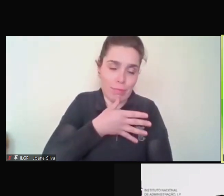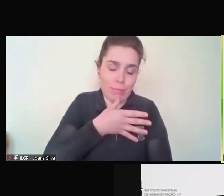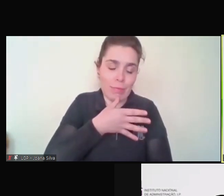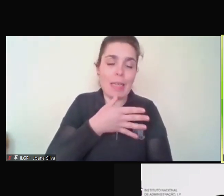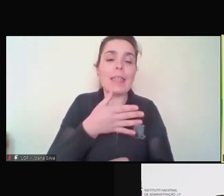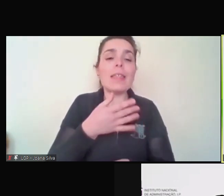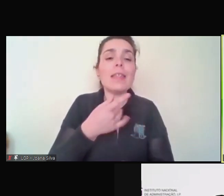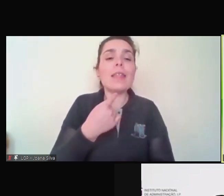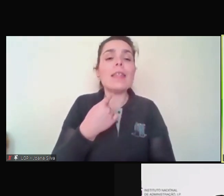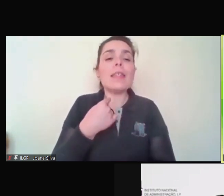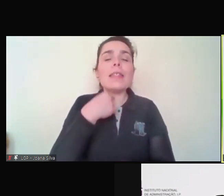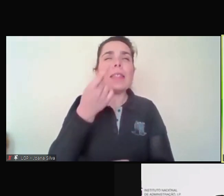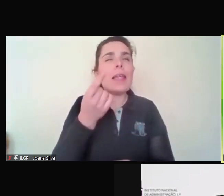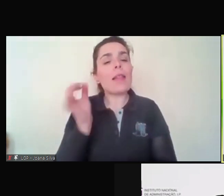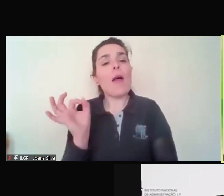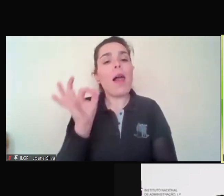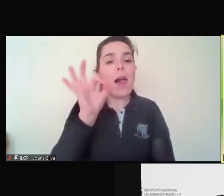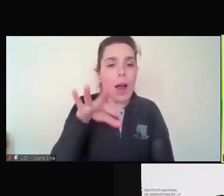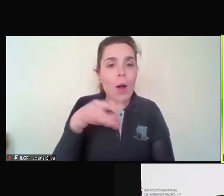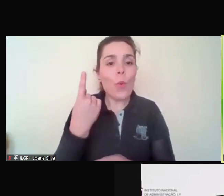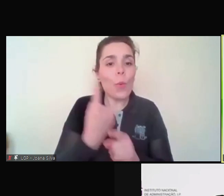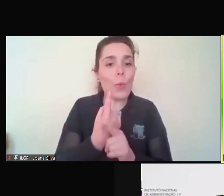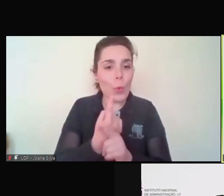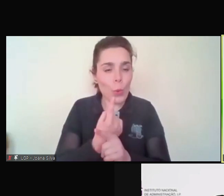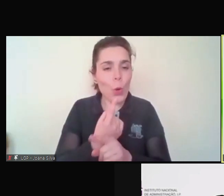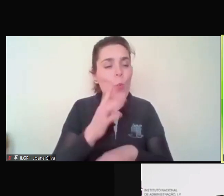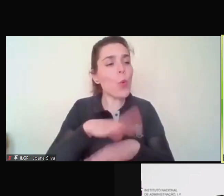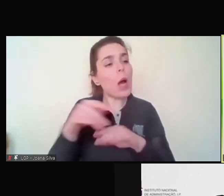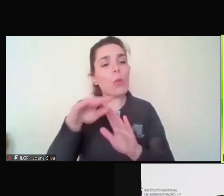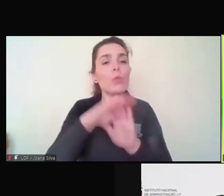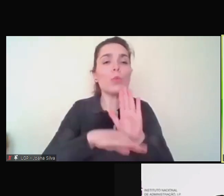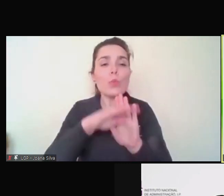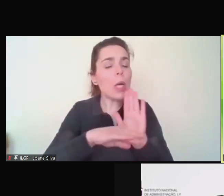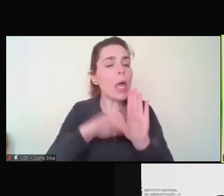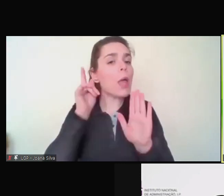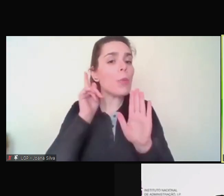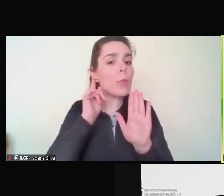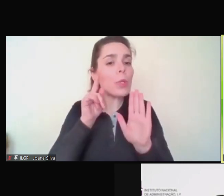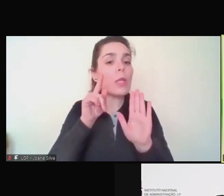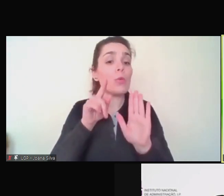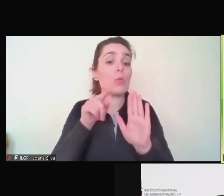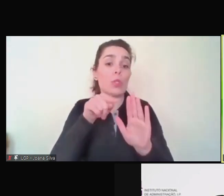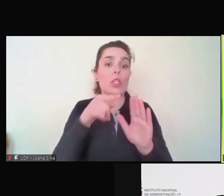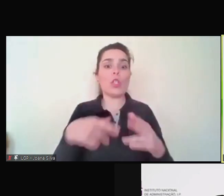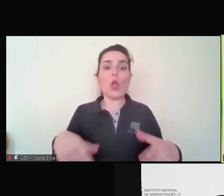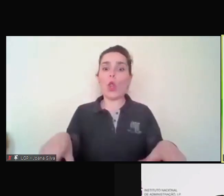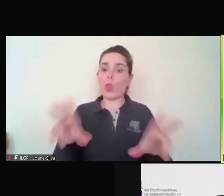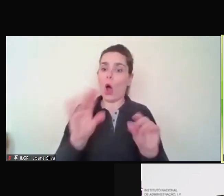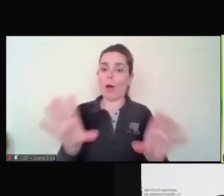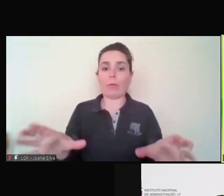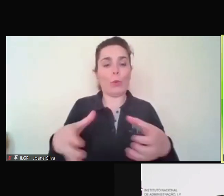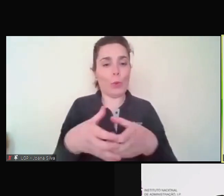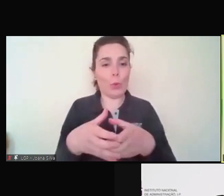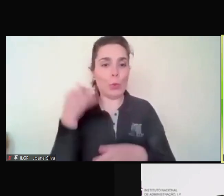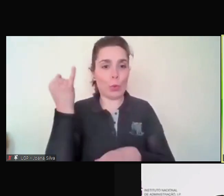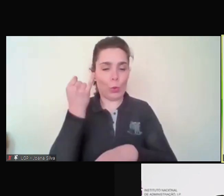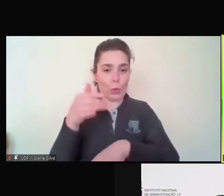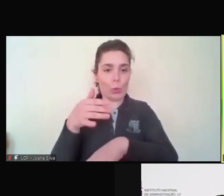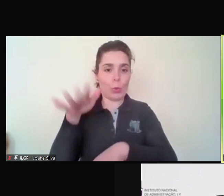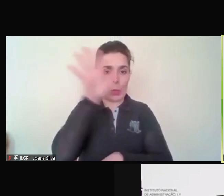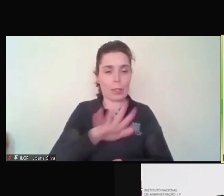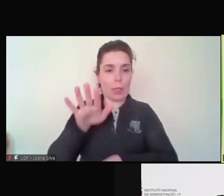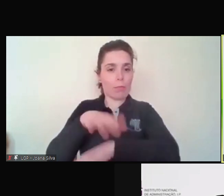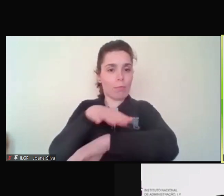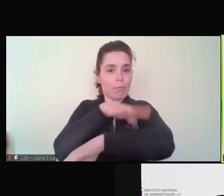fazer uma última referência a um processo fundamental para este renovado INA, que terá, ao longo deste ano, impacto